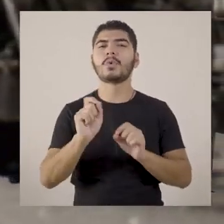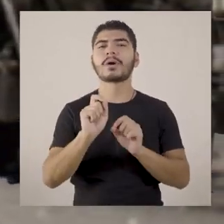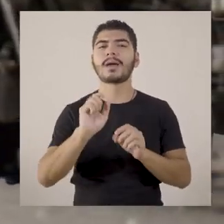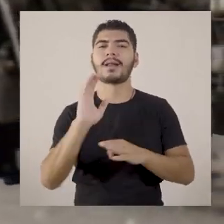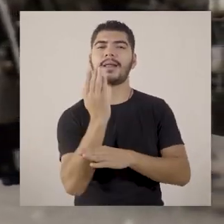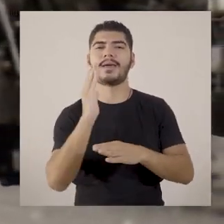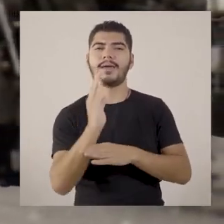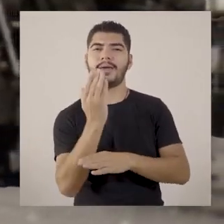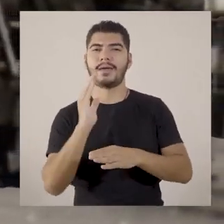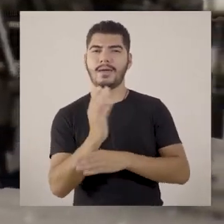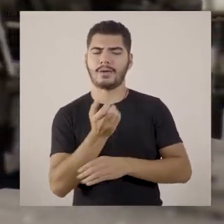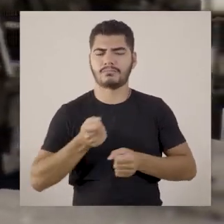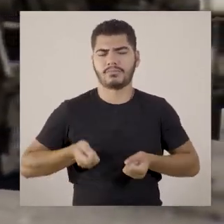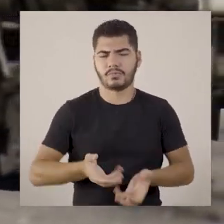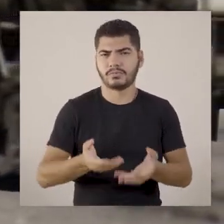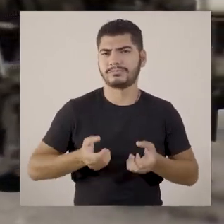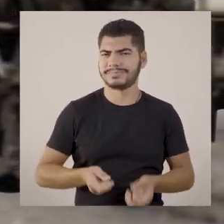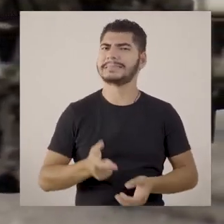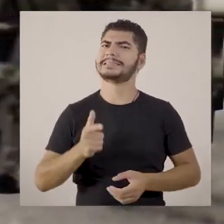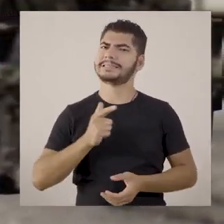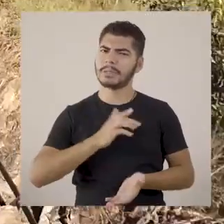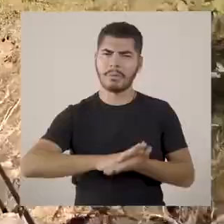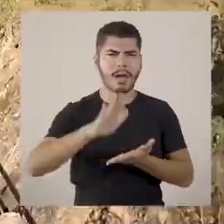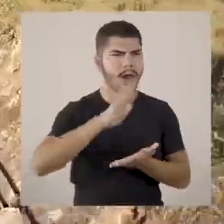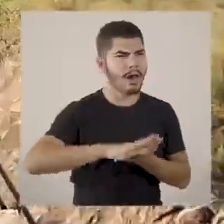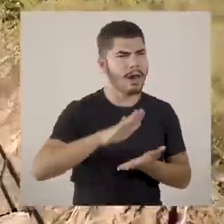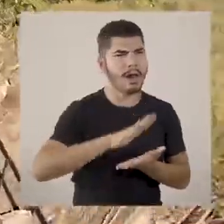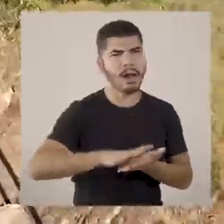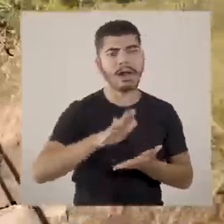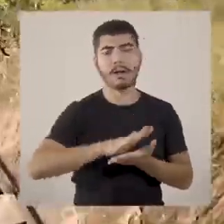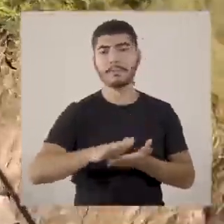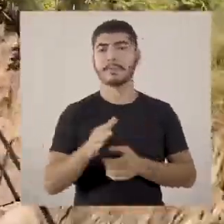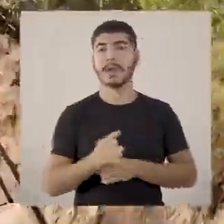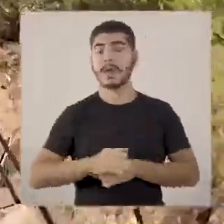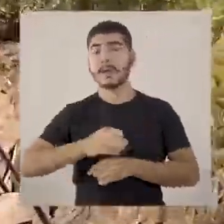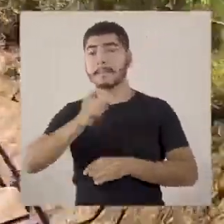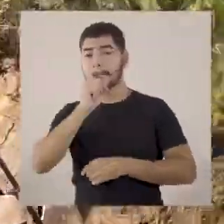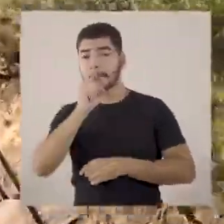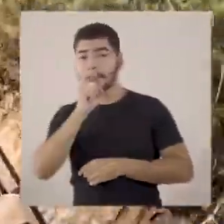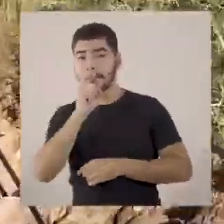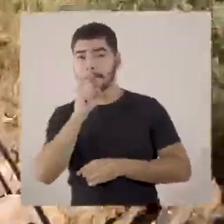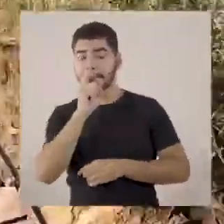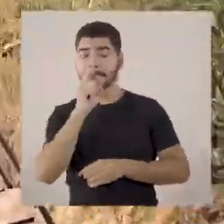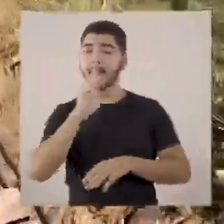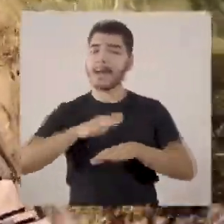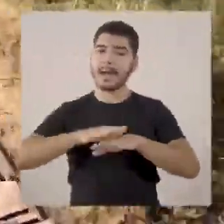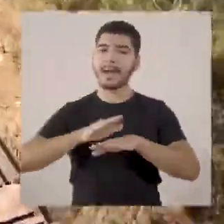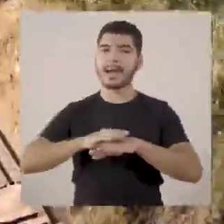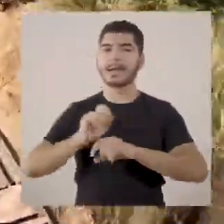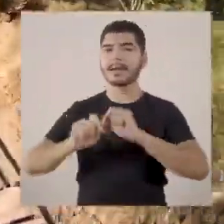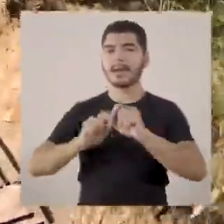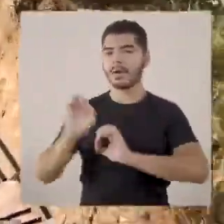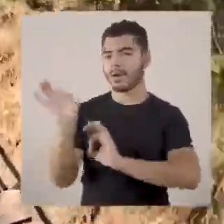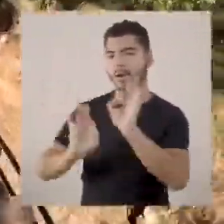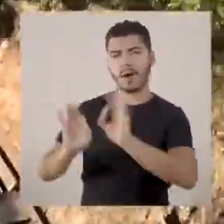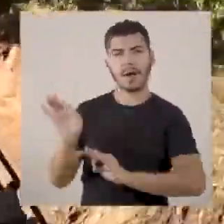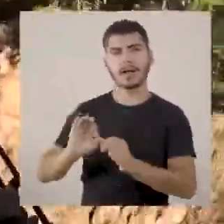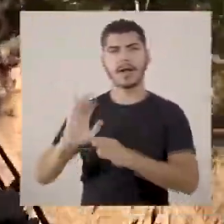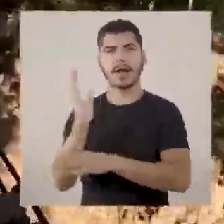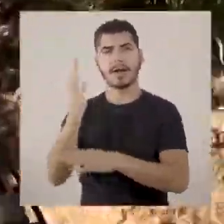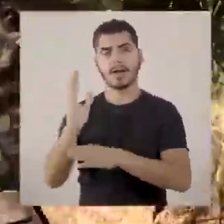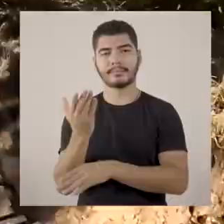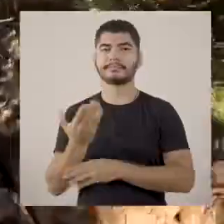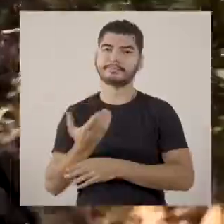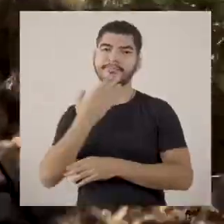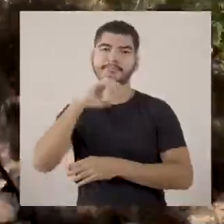lenha. E consumia muita lenha. E meu pai então era de uns empilhador de lenha. Então ele